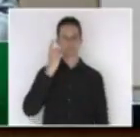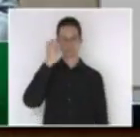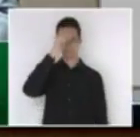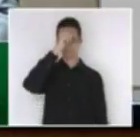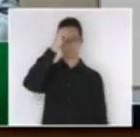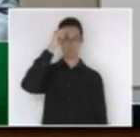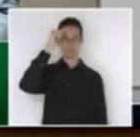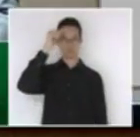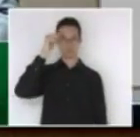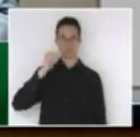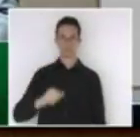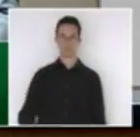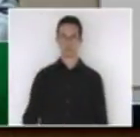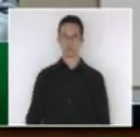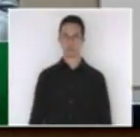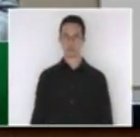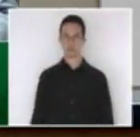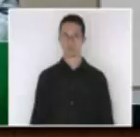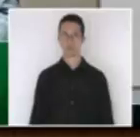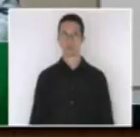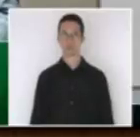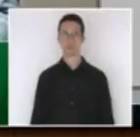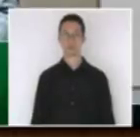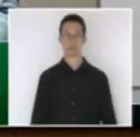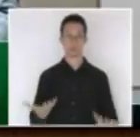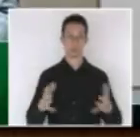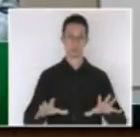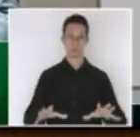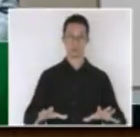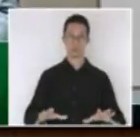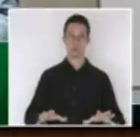PSD? Não.